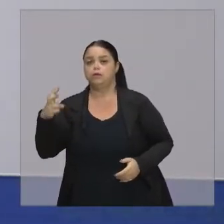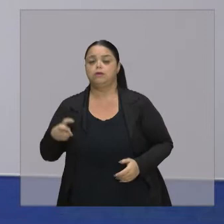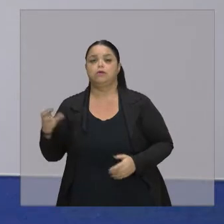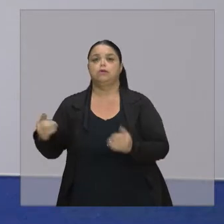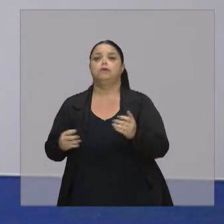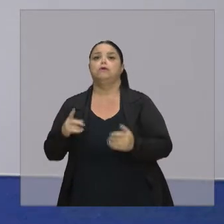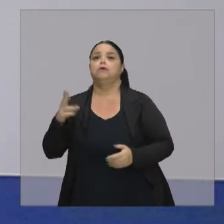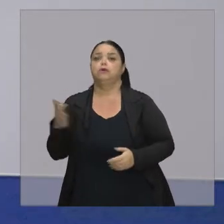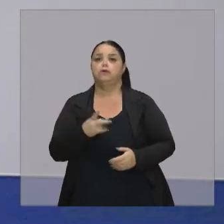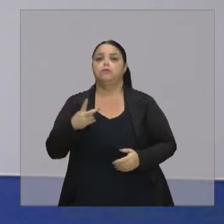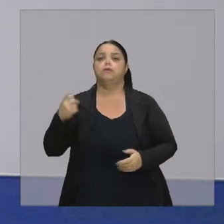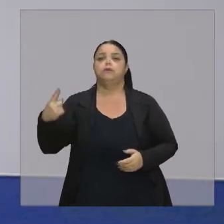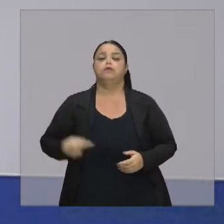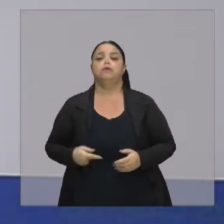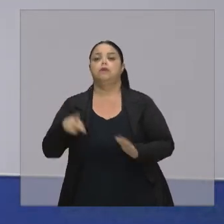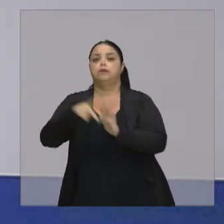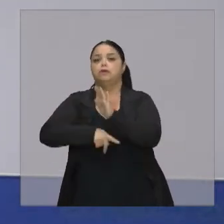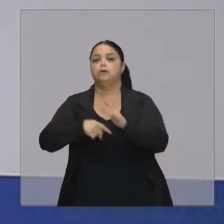Projeto de lei